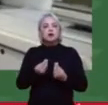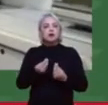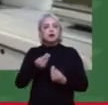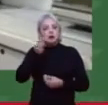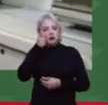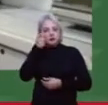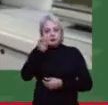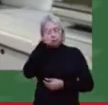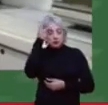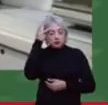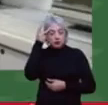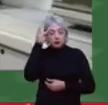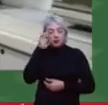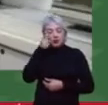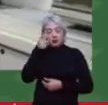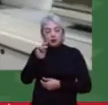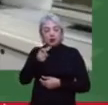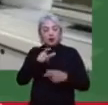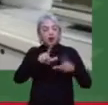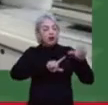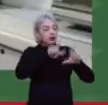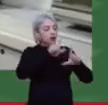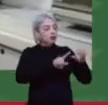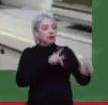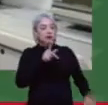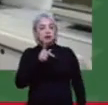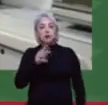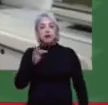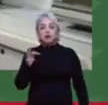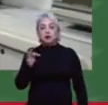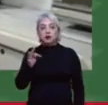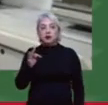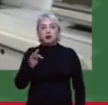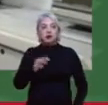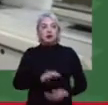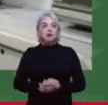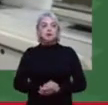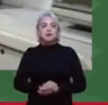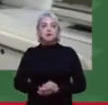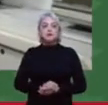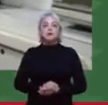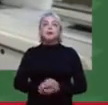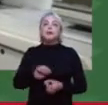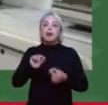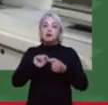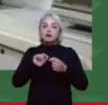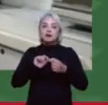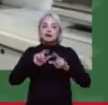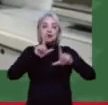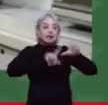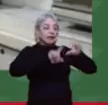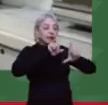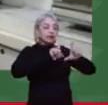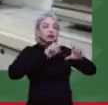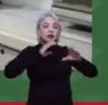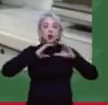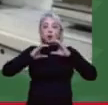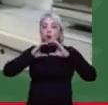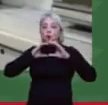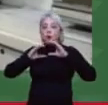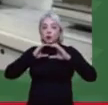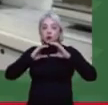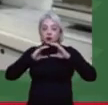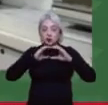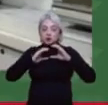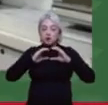está nos assistindo, acompanhe o TVT, cadastre, registre, toque o sininho, fazer desse instrumento de comunicação uma